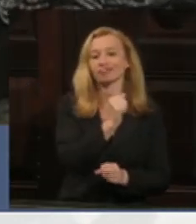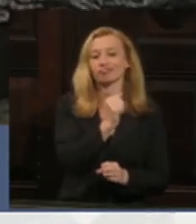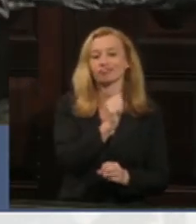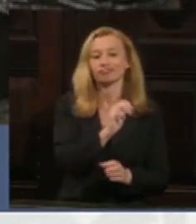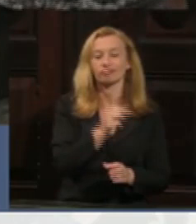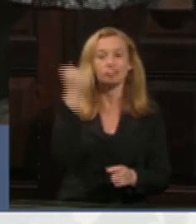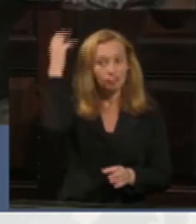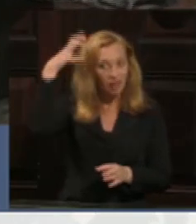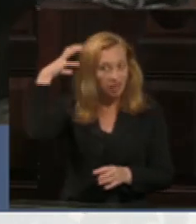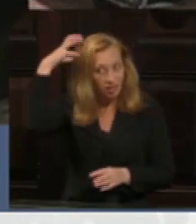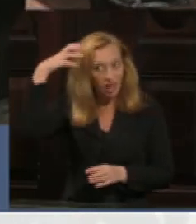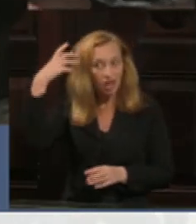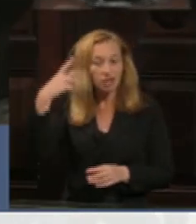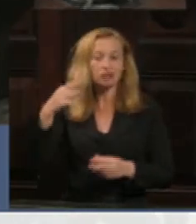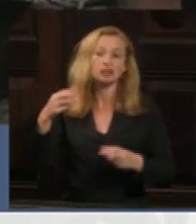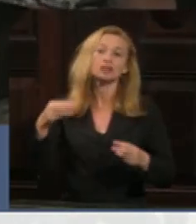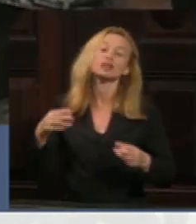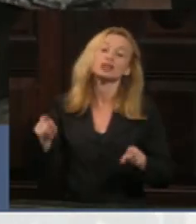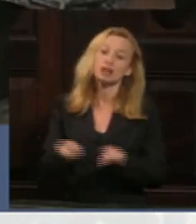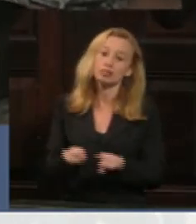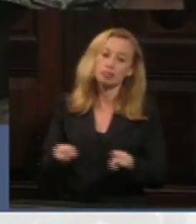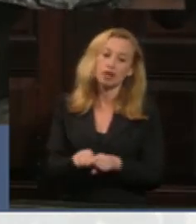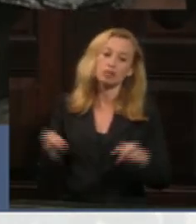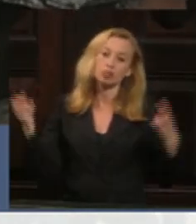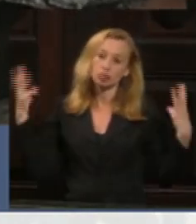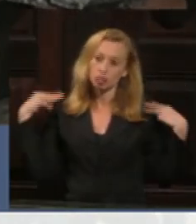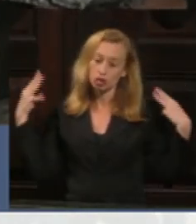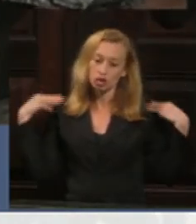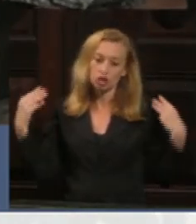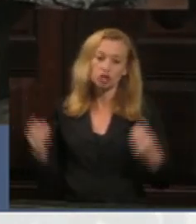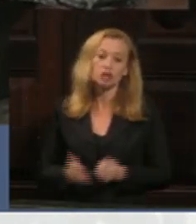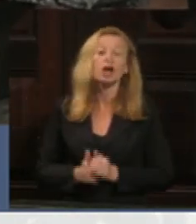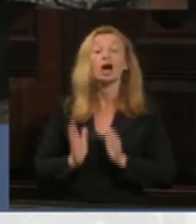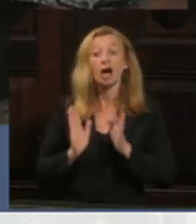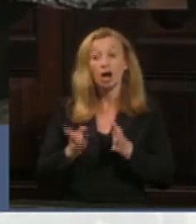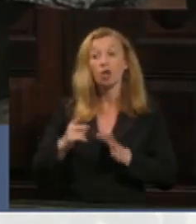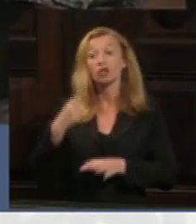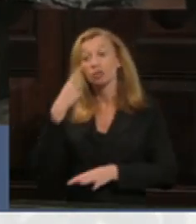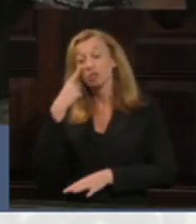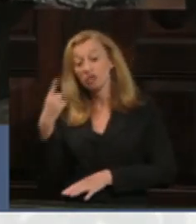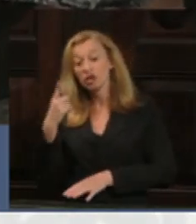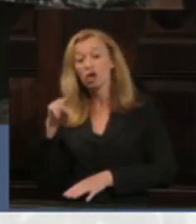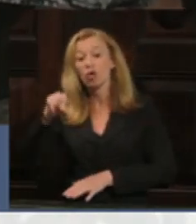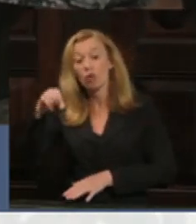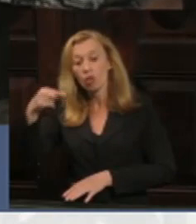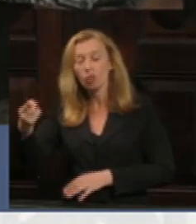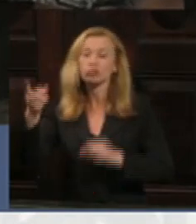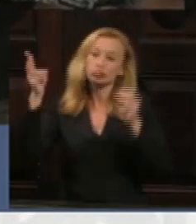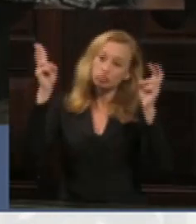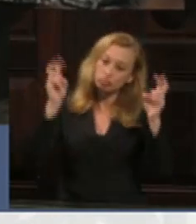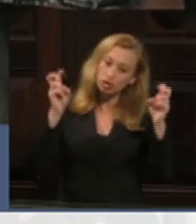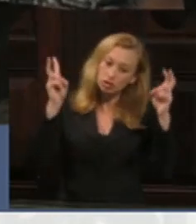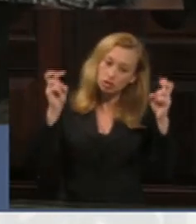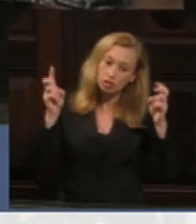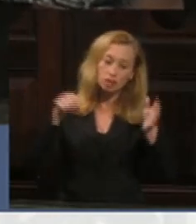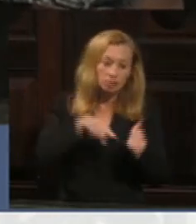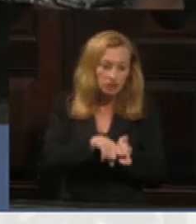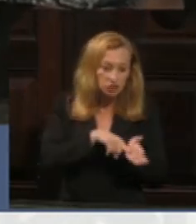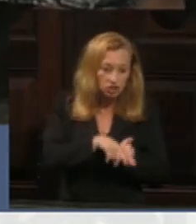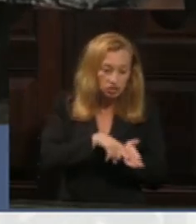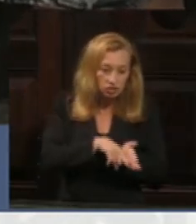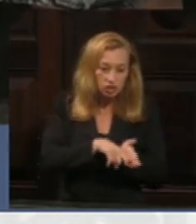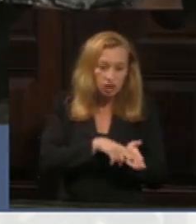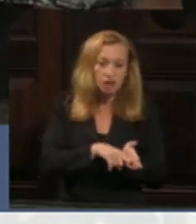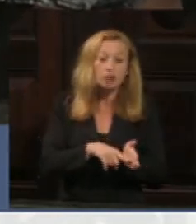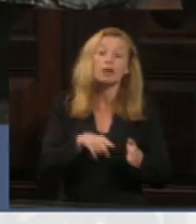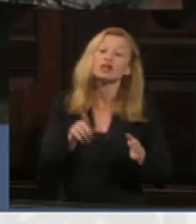tem um motorista, nessas mortes, aí sim nós vamos ver outro empreendimento investigativo, mas utilizando o